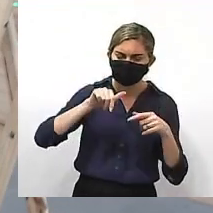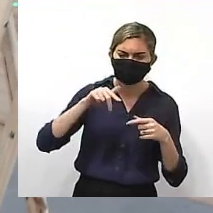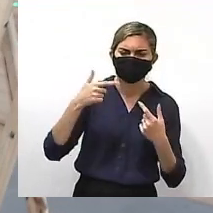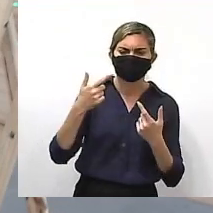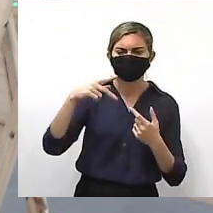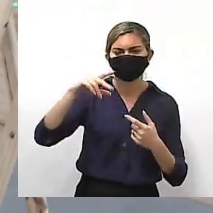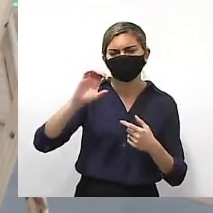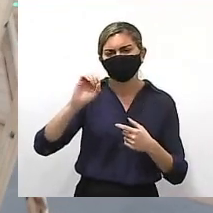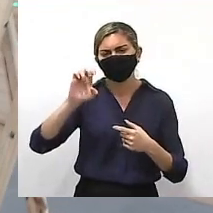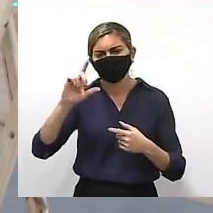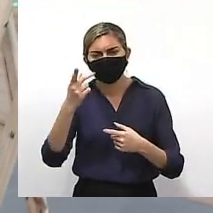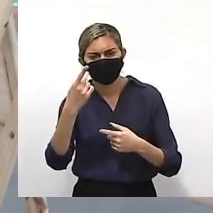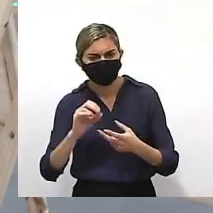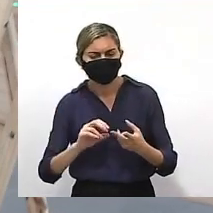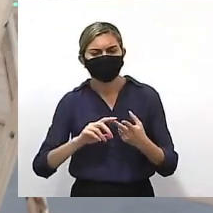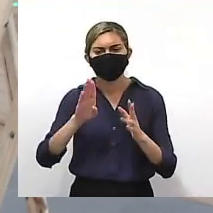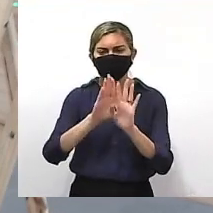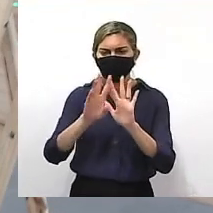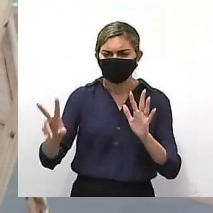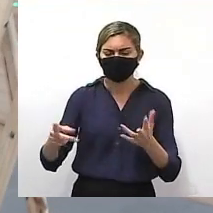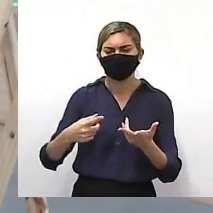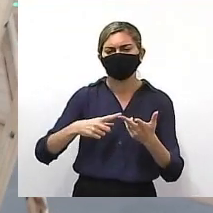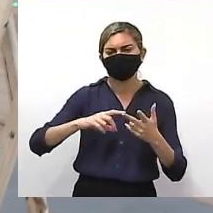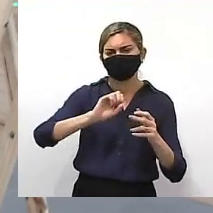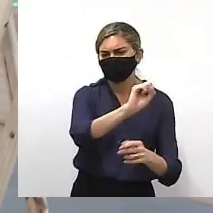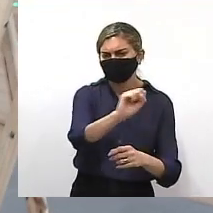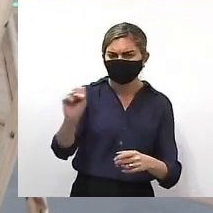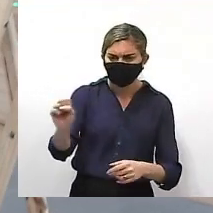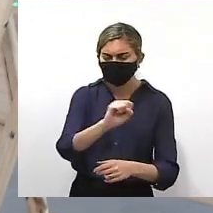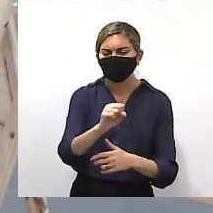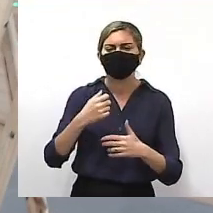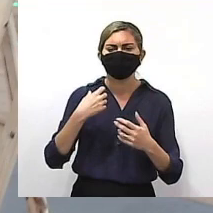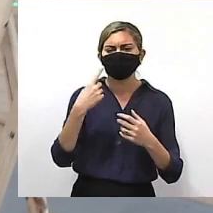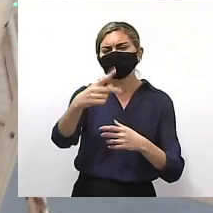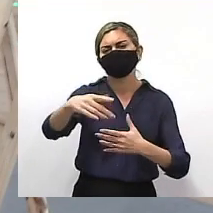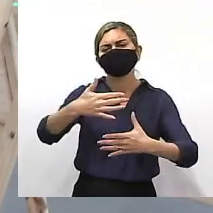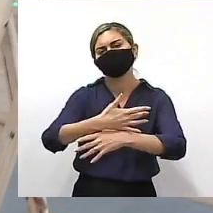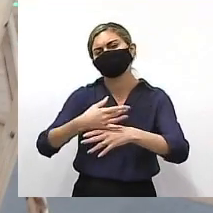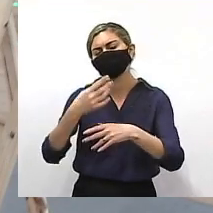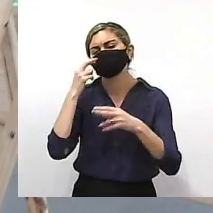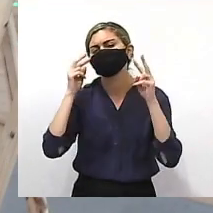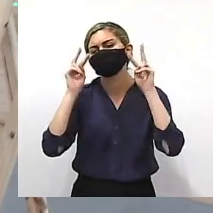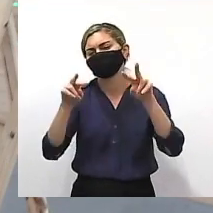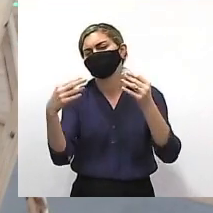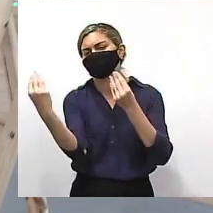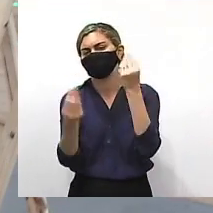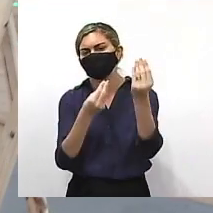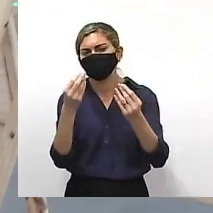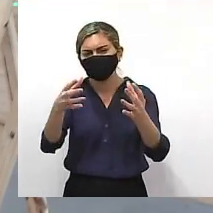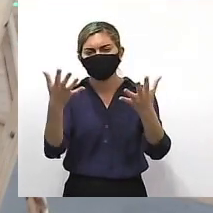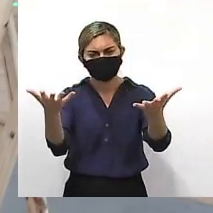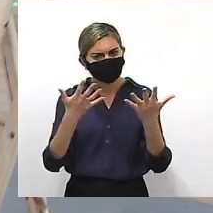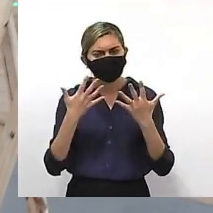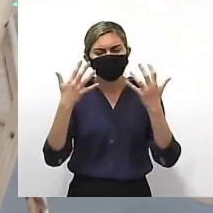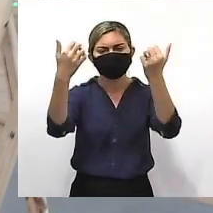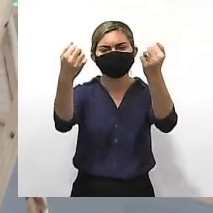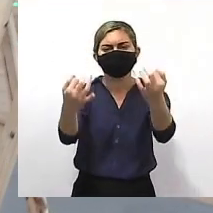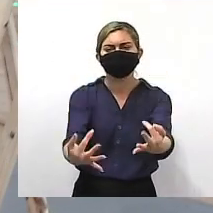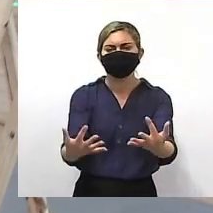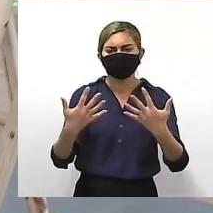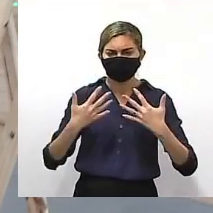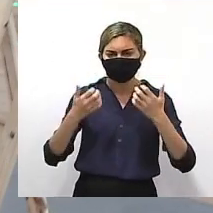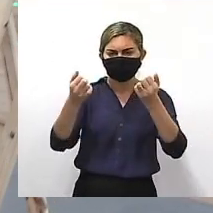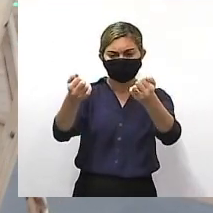Boa Vista, como é que você vê Santo Amaro, como você vê a sua cidade. Nós queremos ouvir a sua